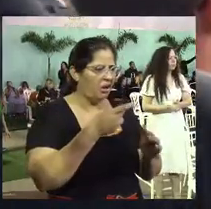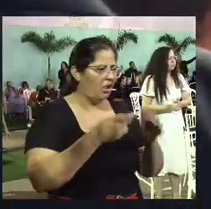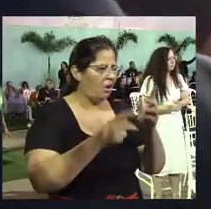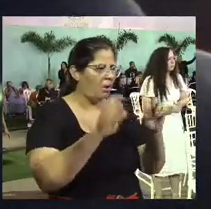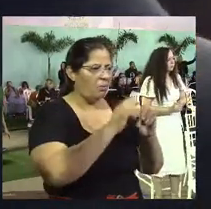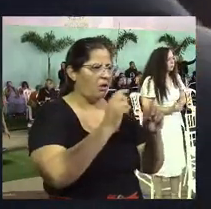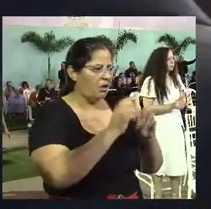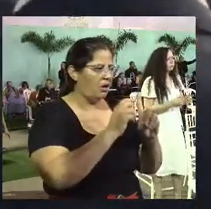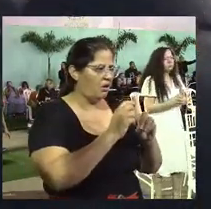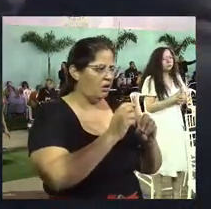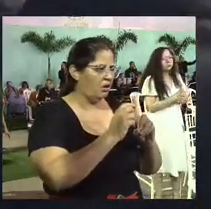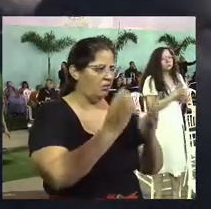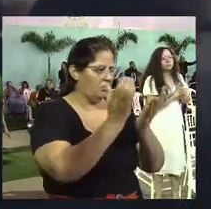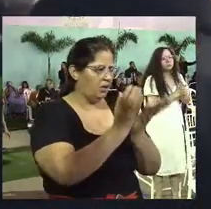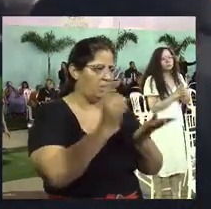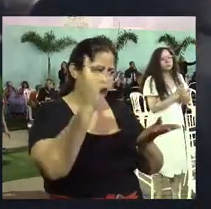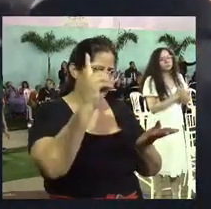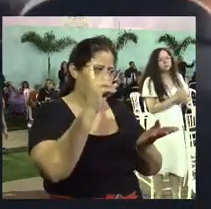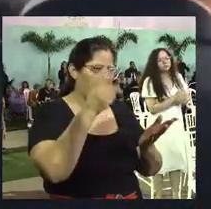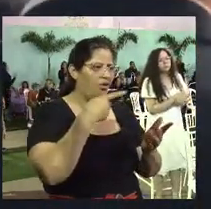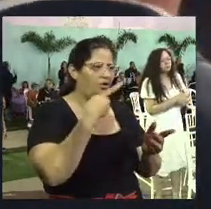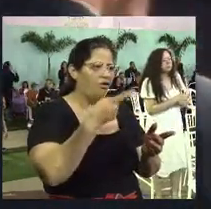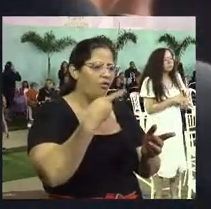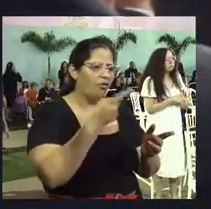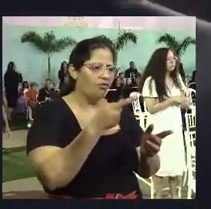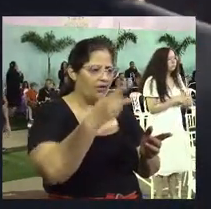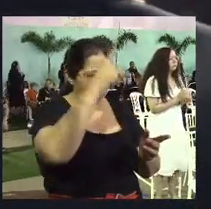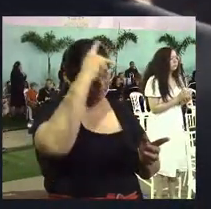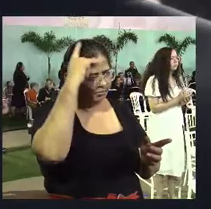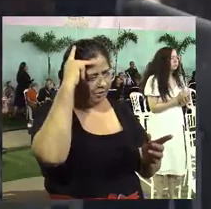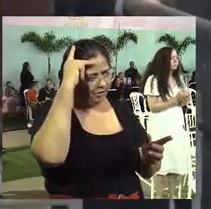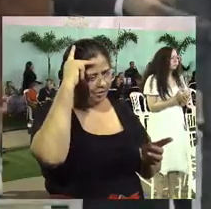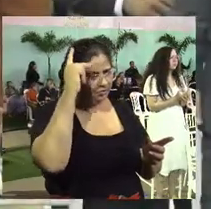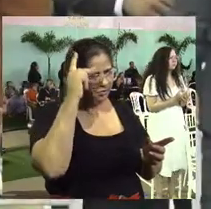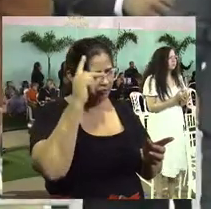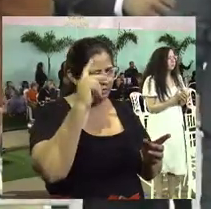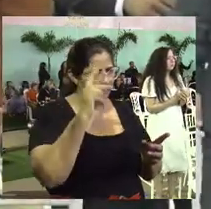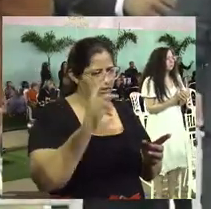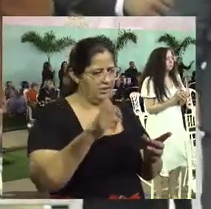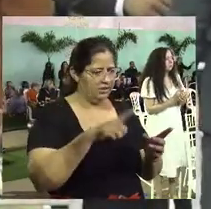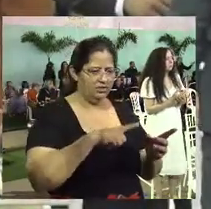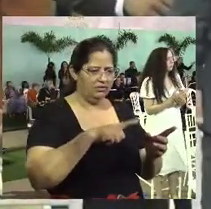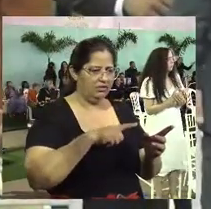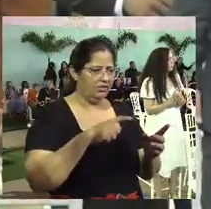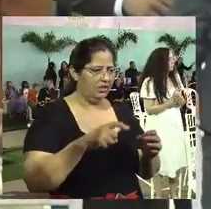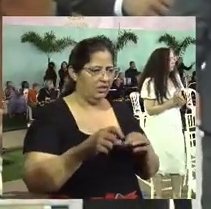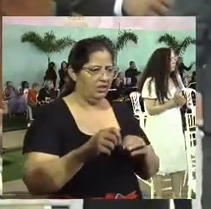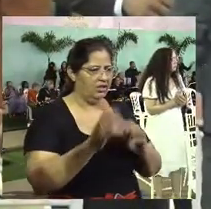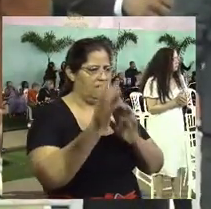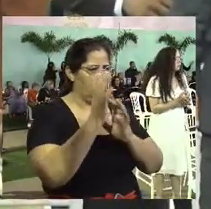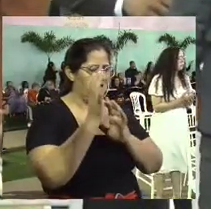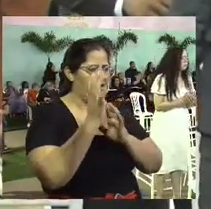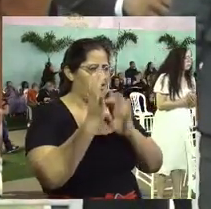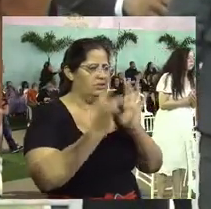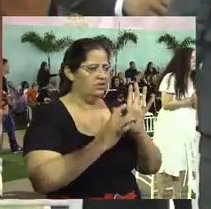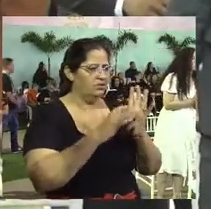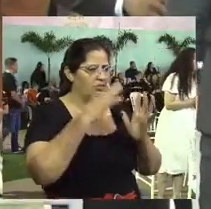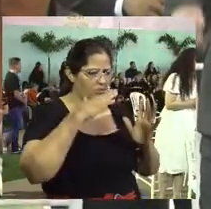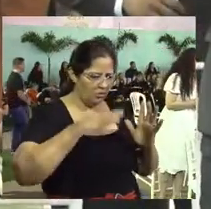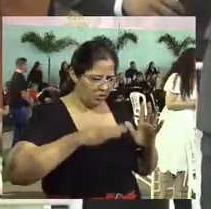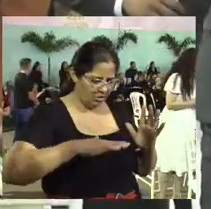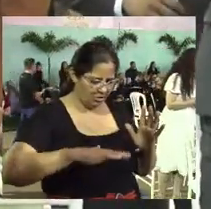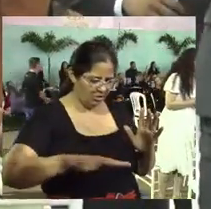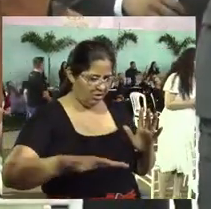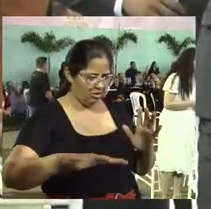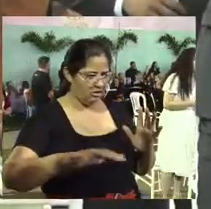evangélica uma mensagem simples da Cruz a mensagem mais simples você já ouviu na sua vida uma criança de